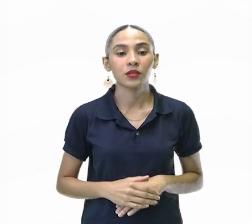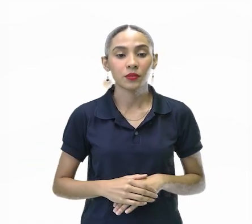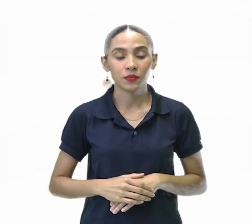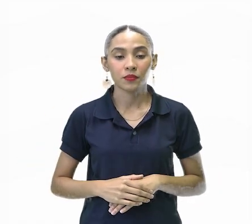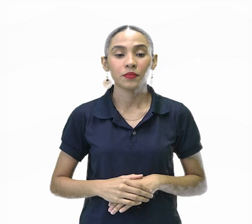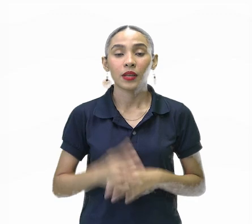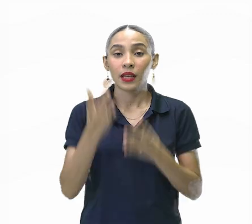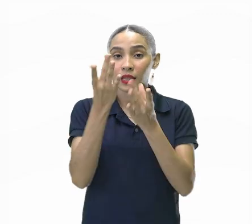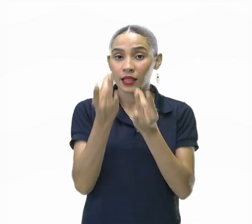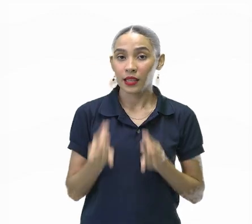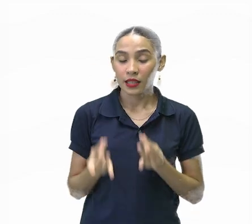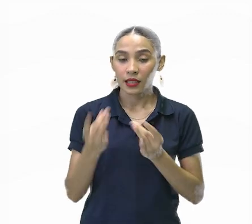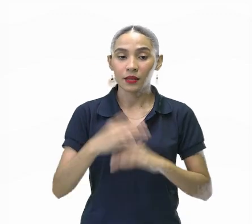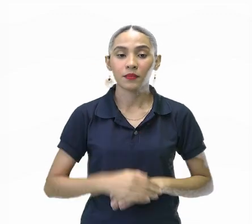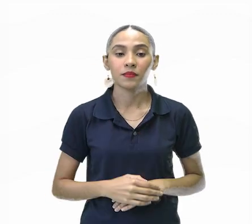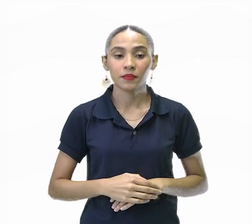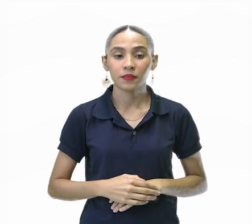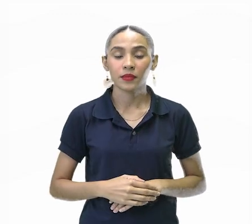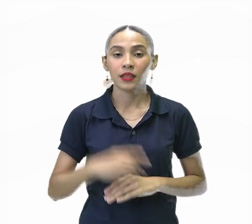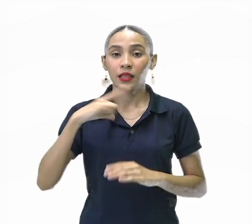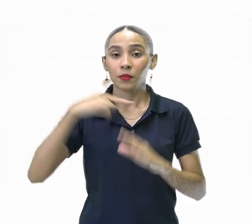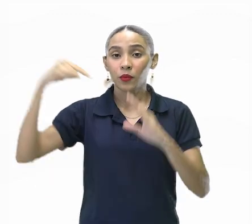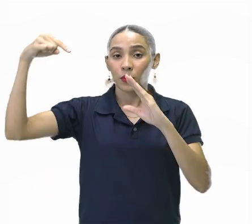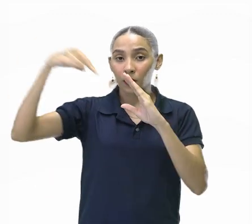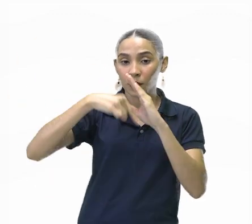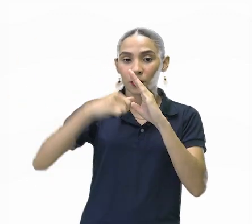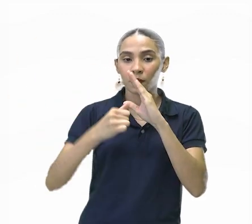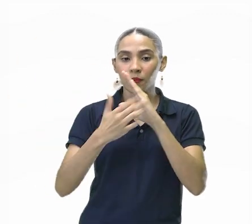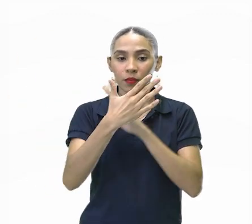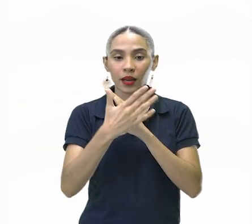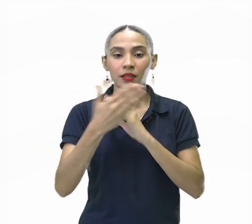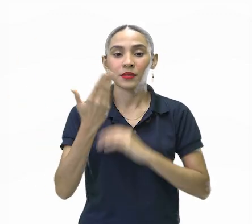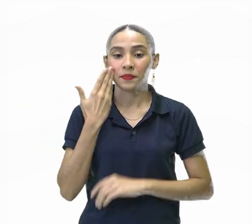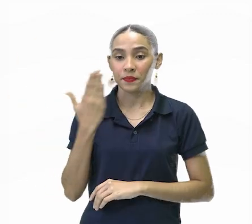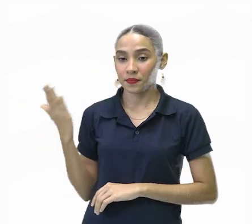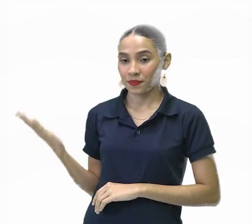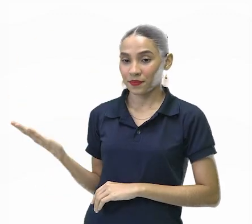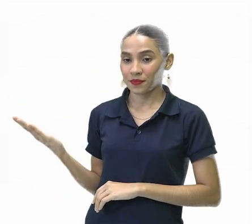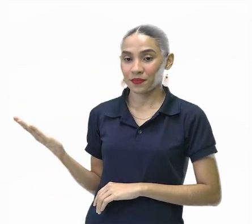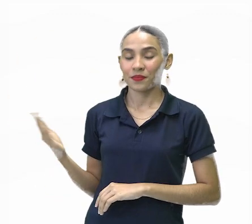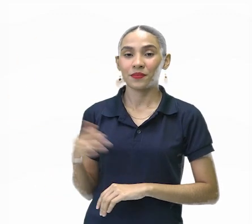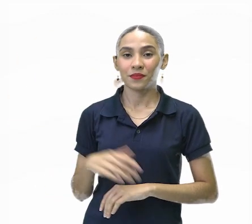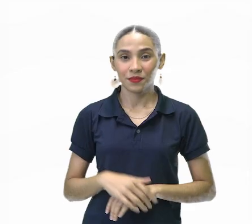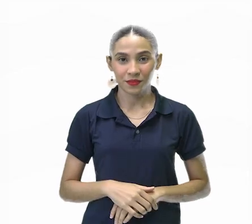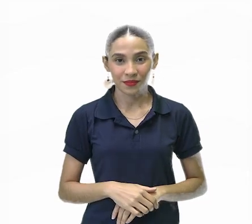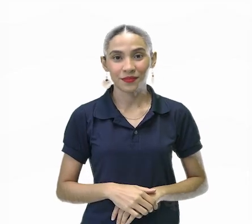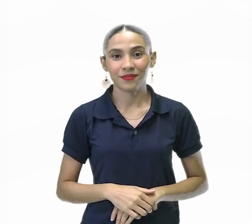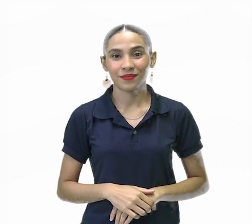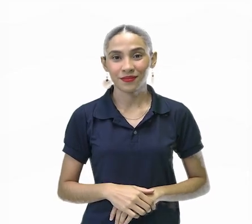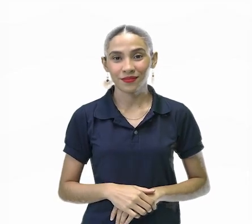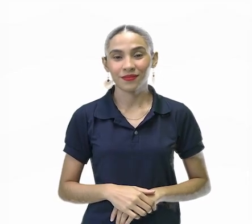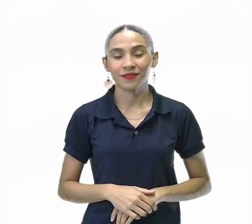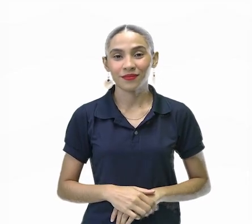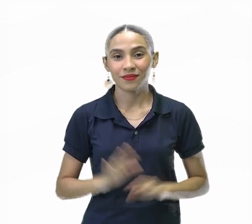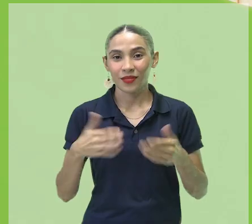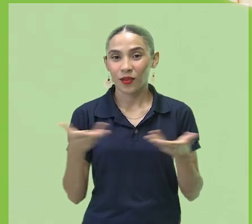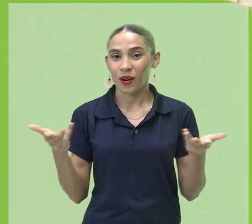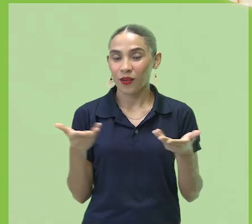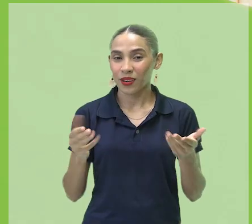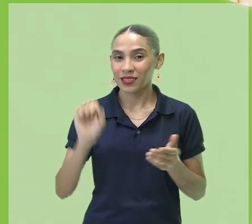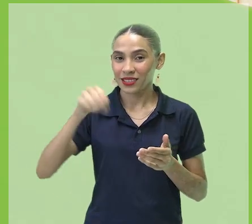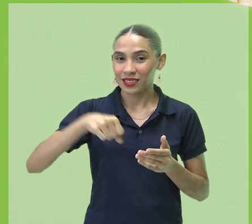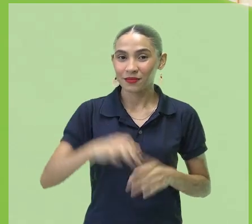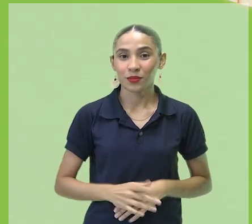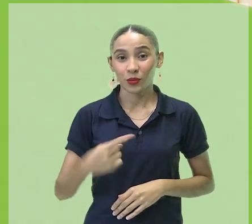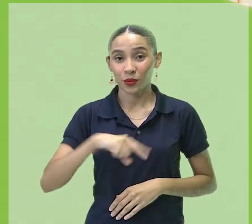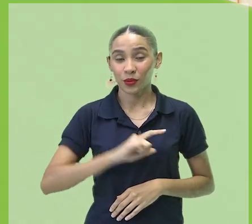agentes mutagênicos. E o detalhamento, óptica, refração e reflexão da luz.